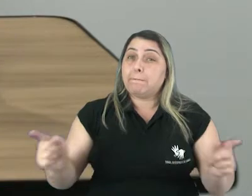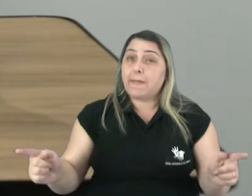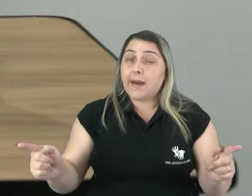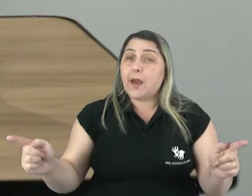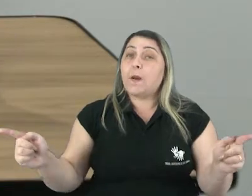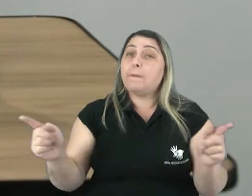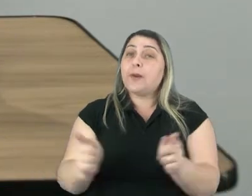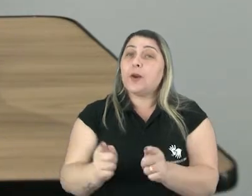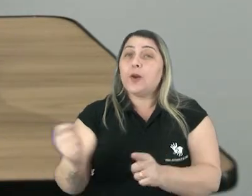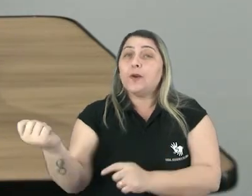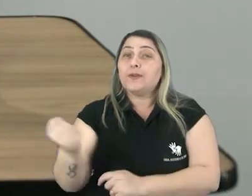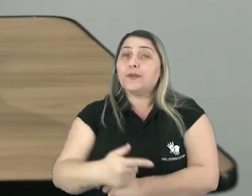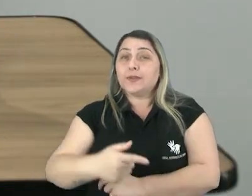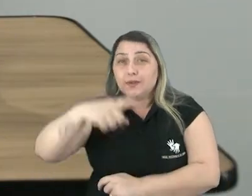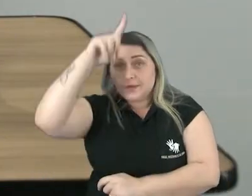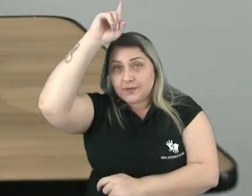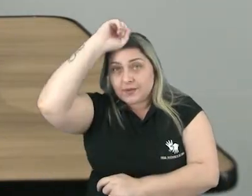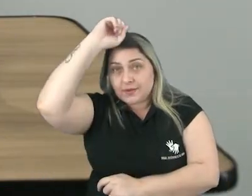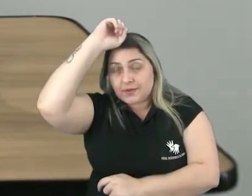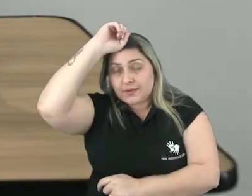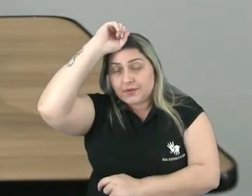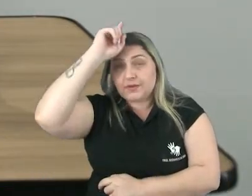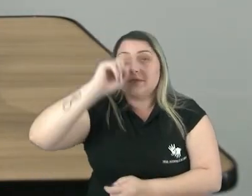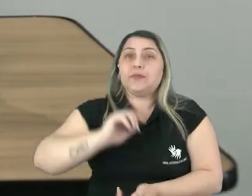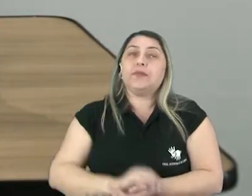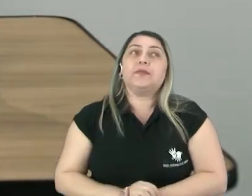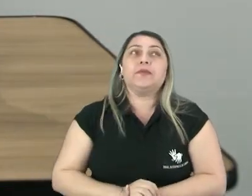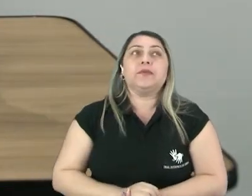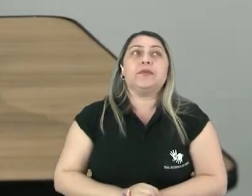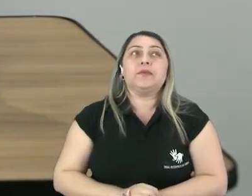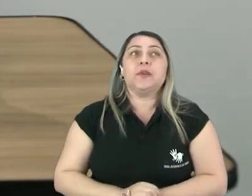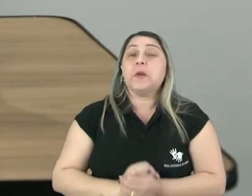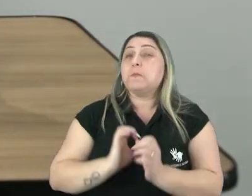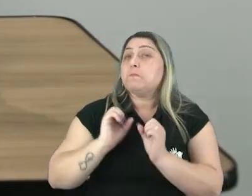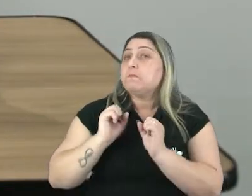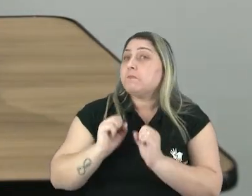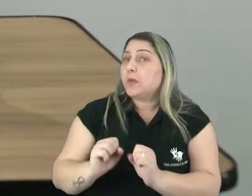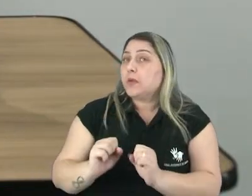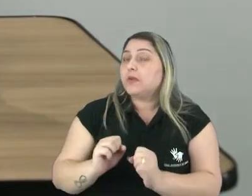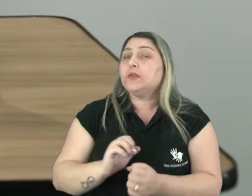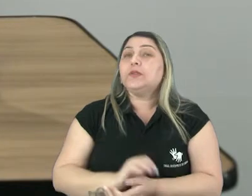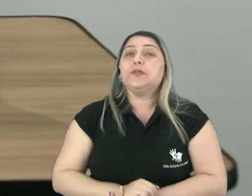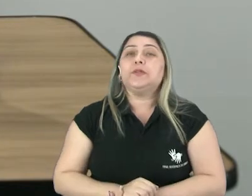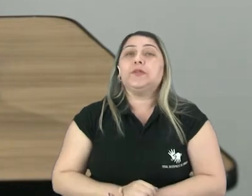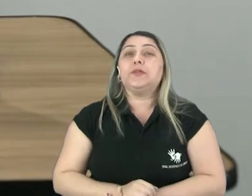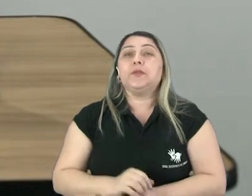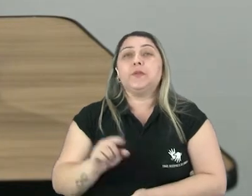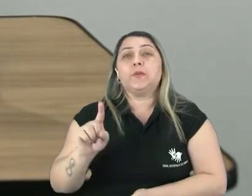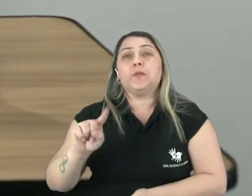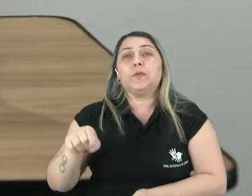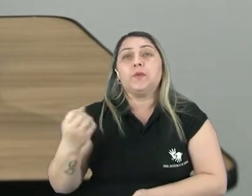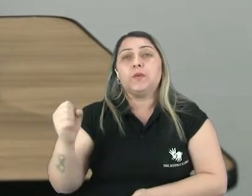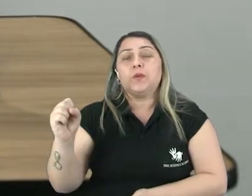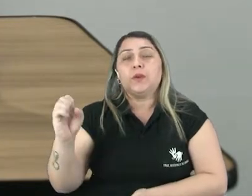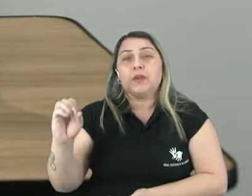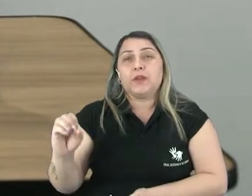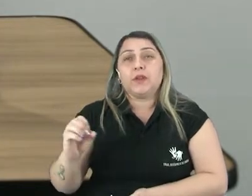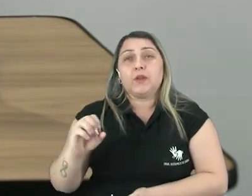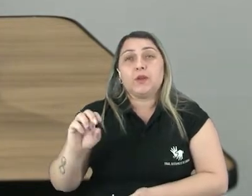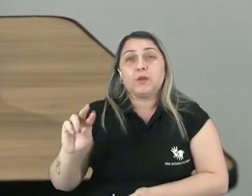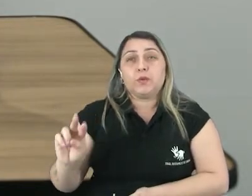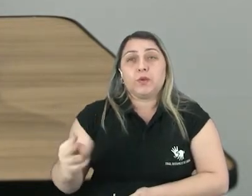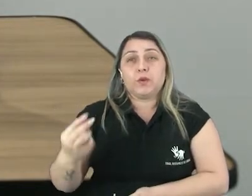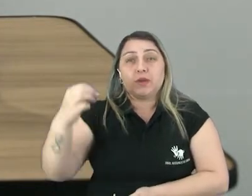Vocês já pararam para pensar? Um adulto, em média, ele pode atingir 1,80,